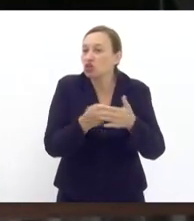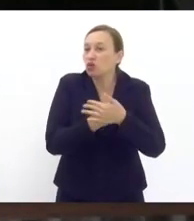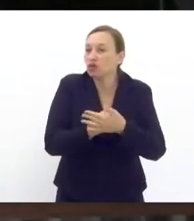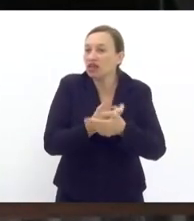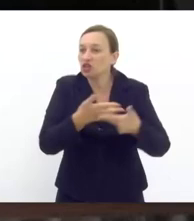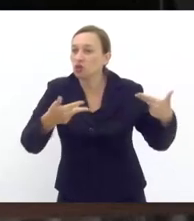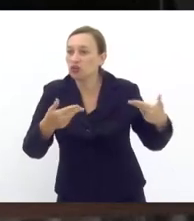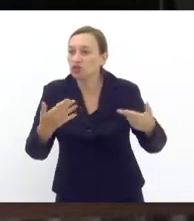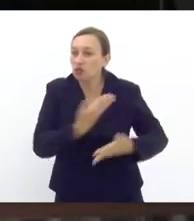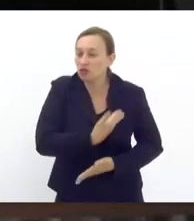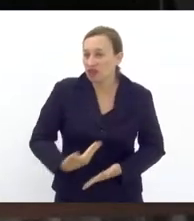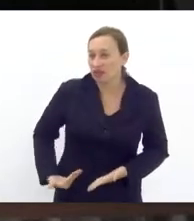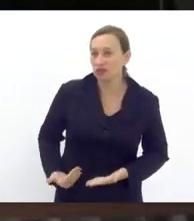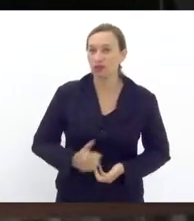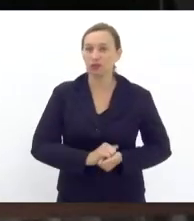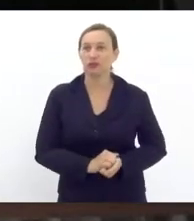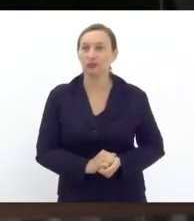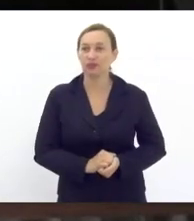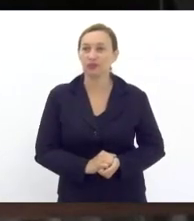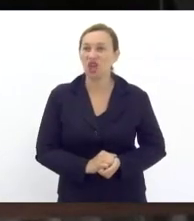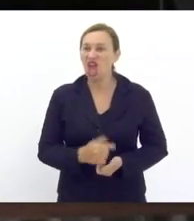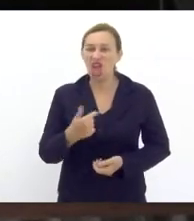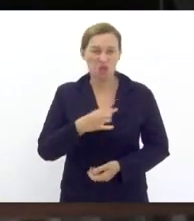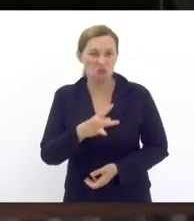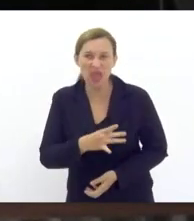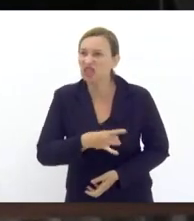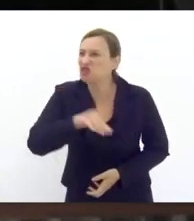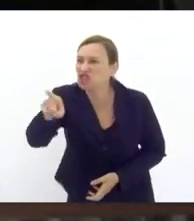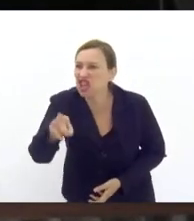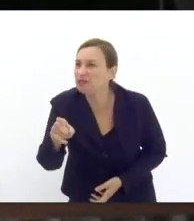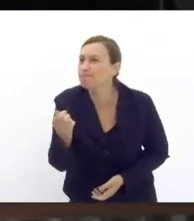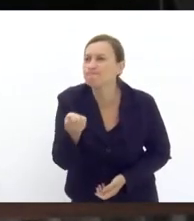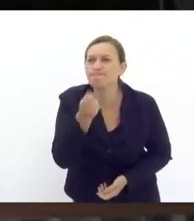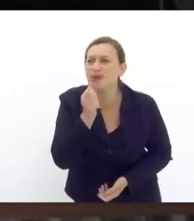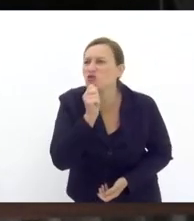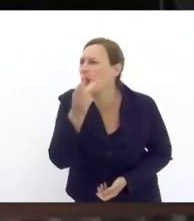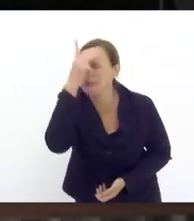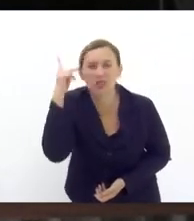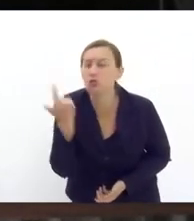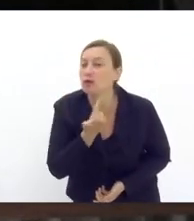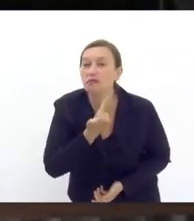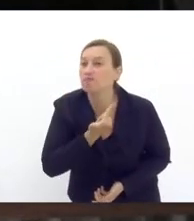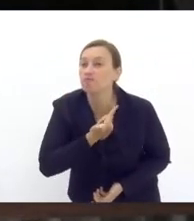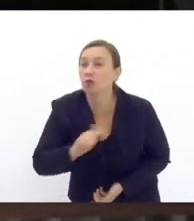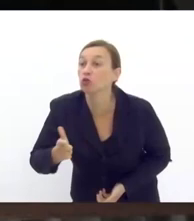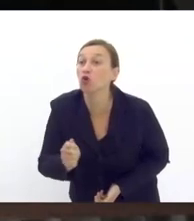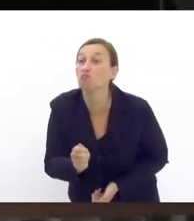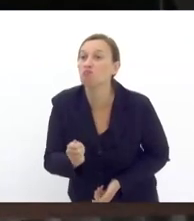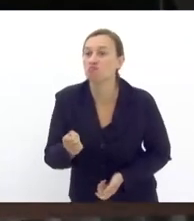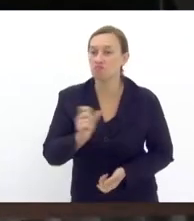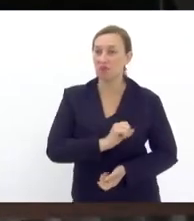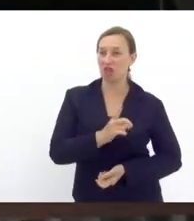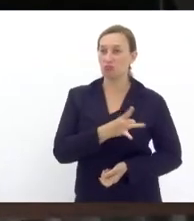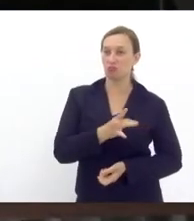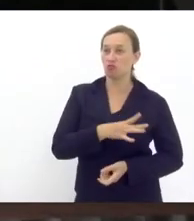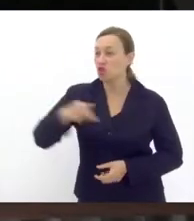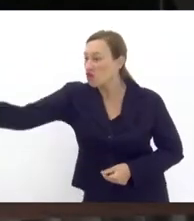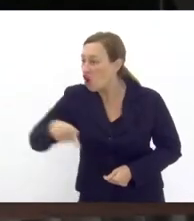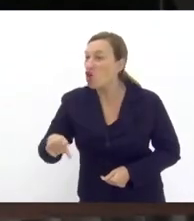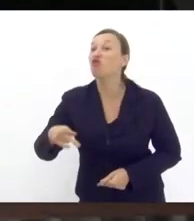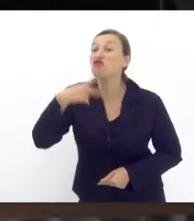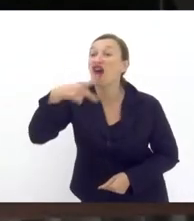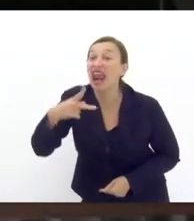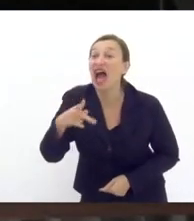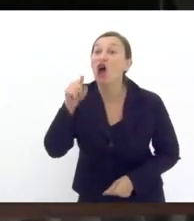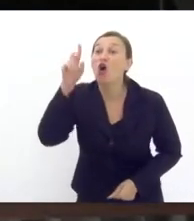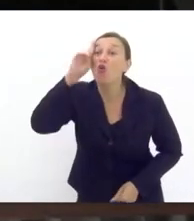medo de você nem de ninguém. Eu não tenho medo de você nem de ninguém. Me coloque. E eu vou reafirmar aqui. Vossa